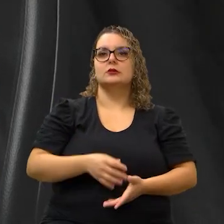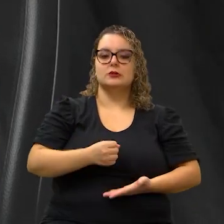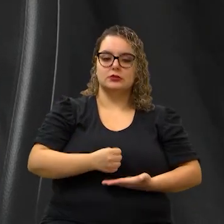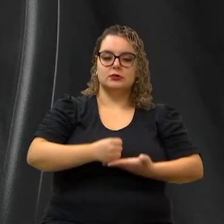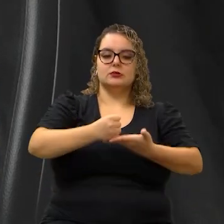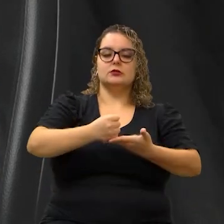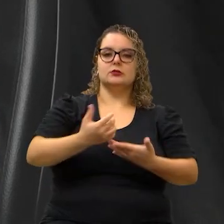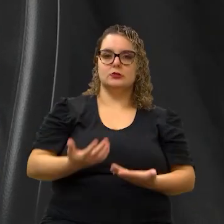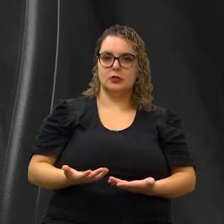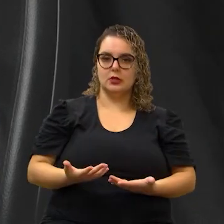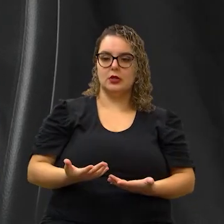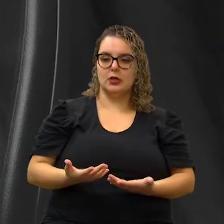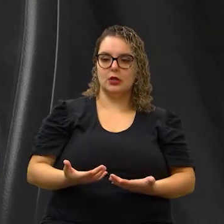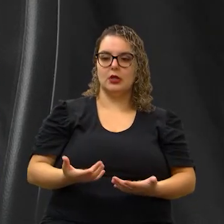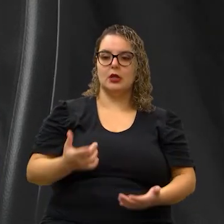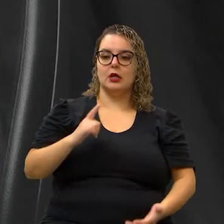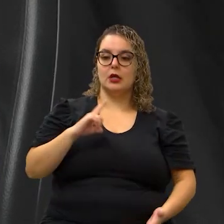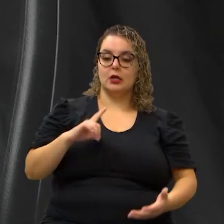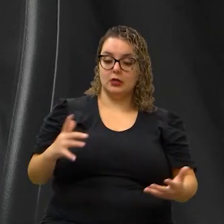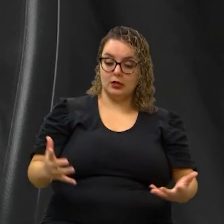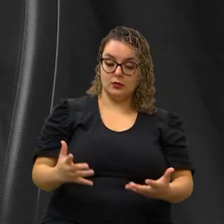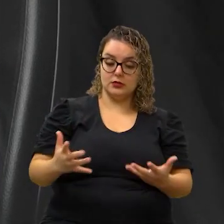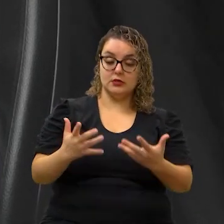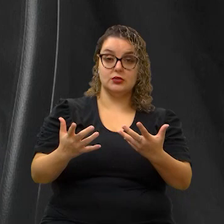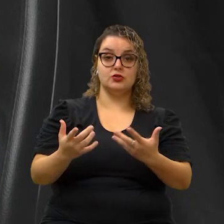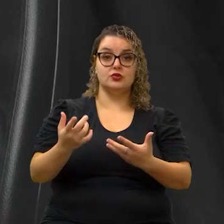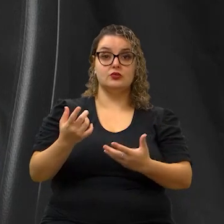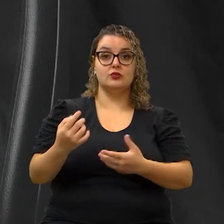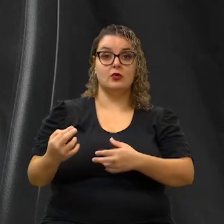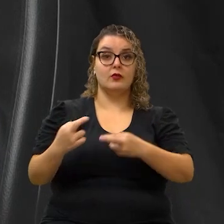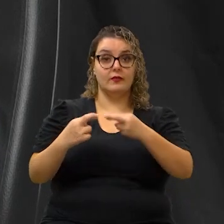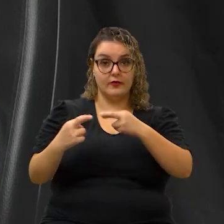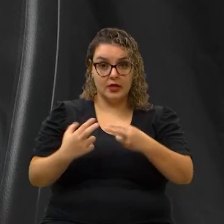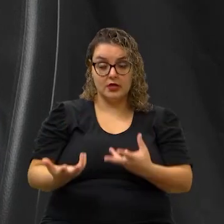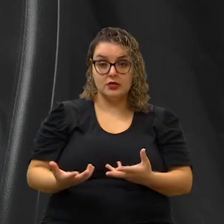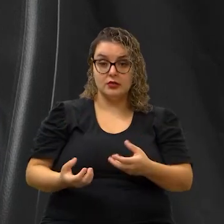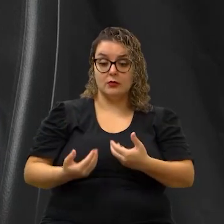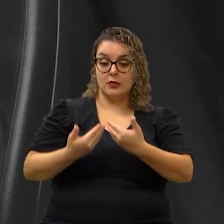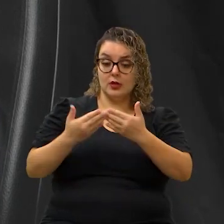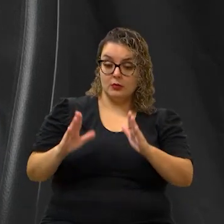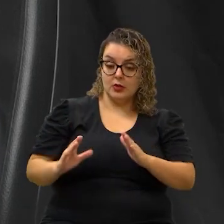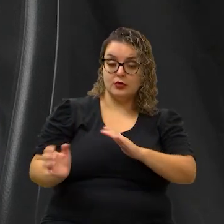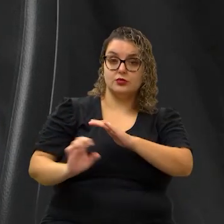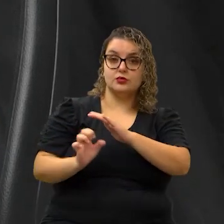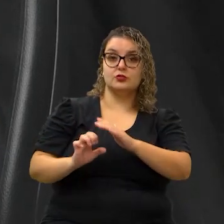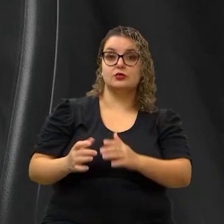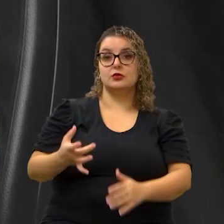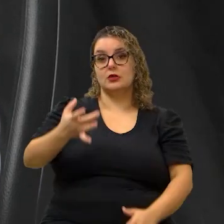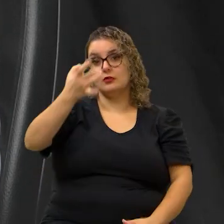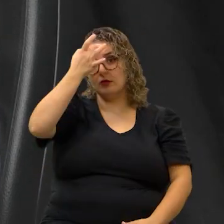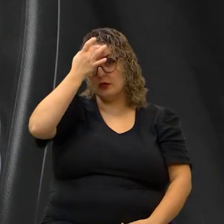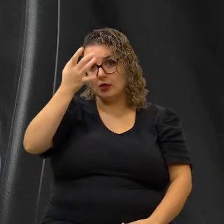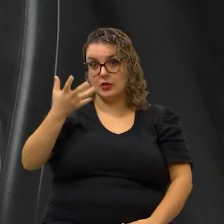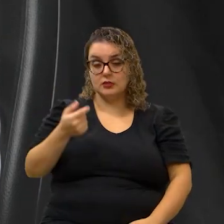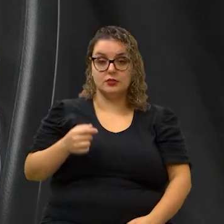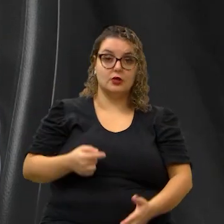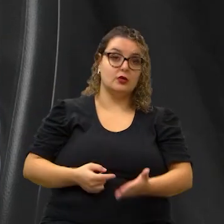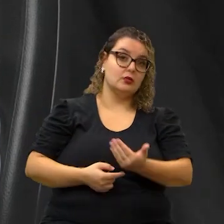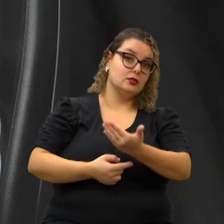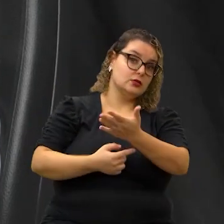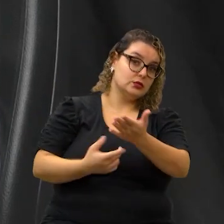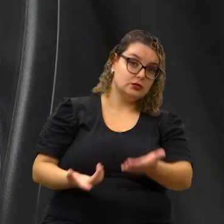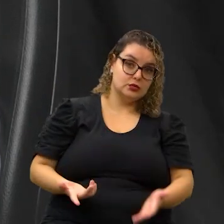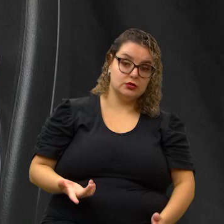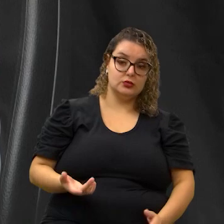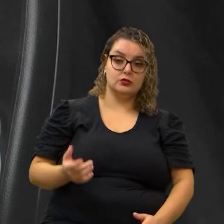que sustentam isso, que dão algum tipo de incentivo fiscal para a instalação de empresas que têm vocação tecnológica,